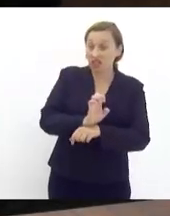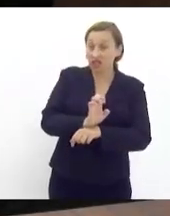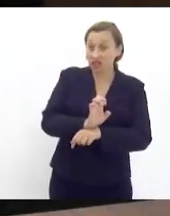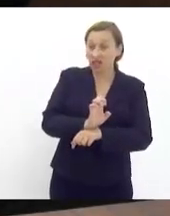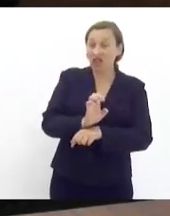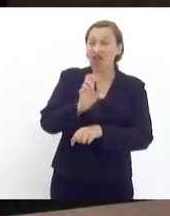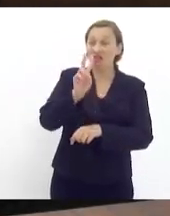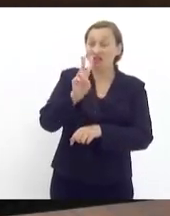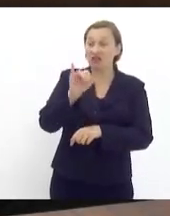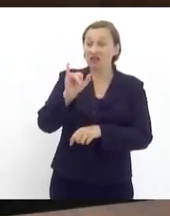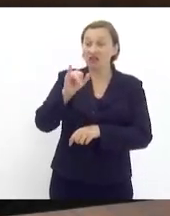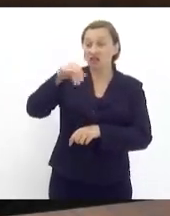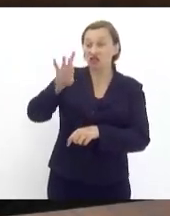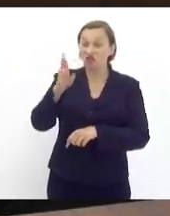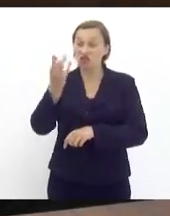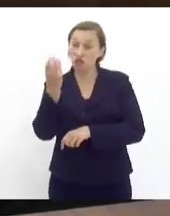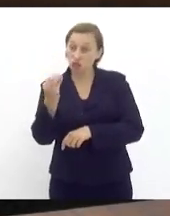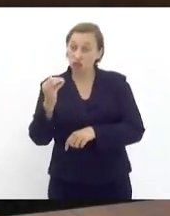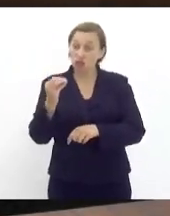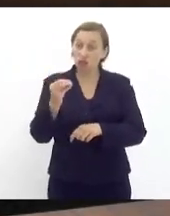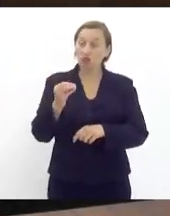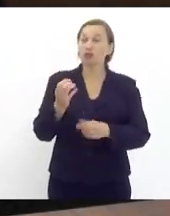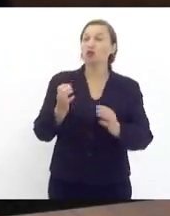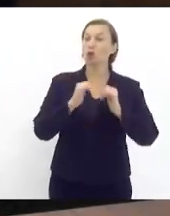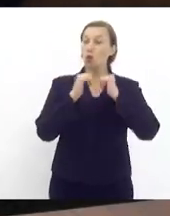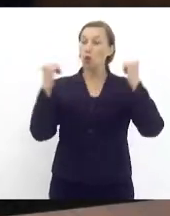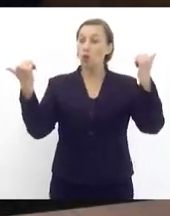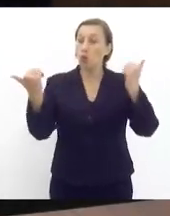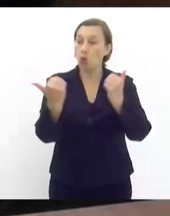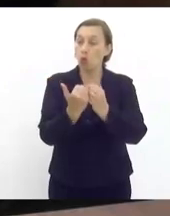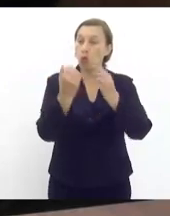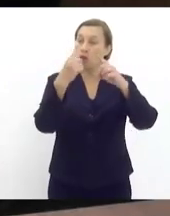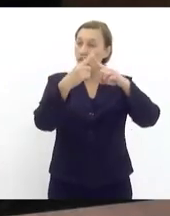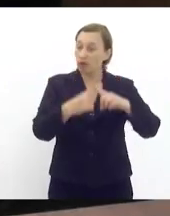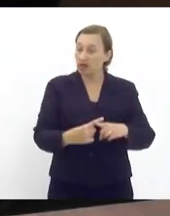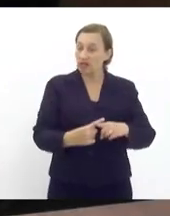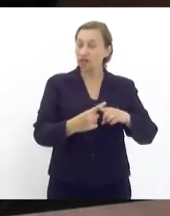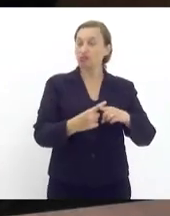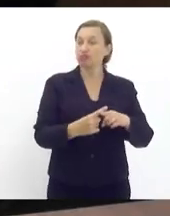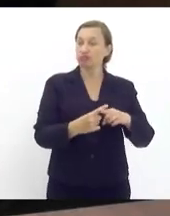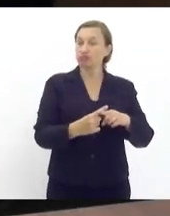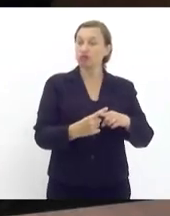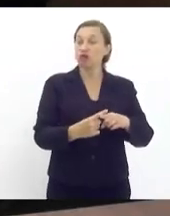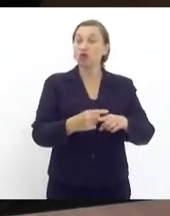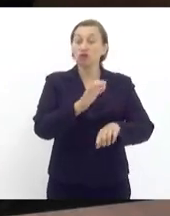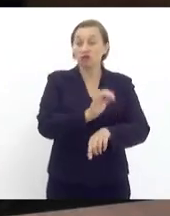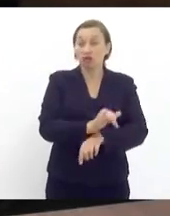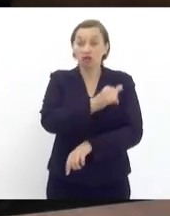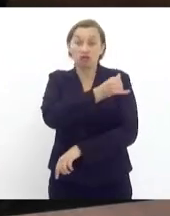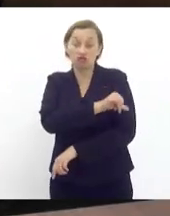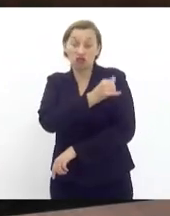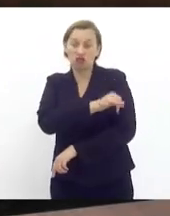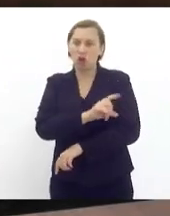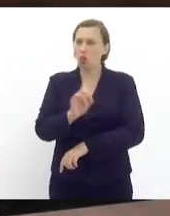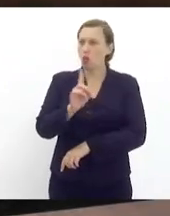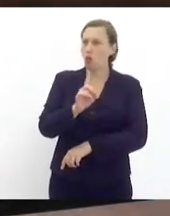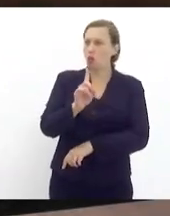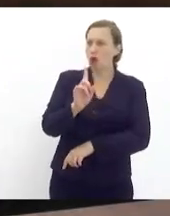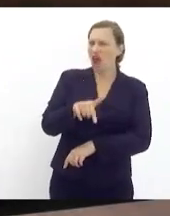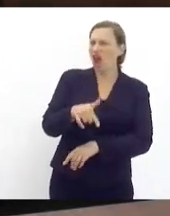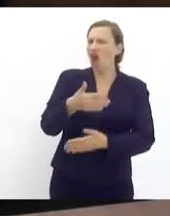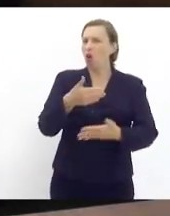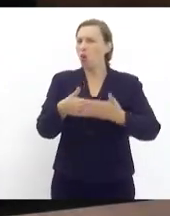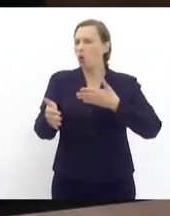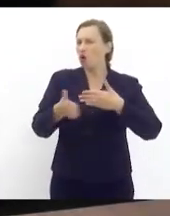ao racismo dos estádios e nas Arenas esportivas do Estado do Rio de Janeiro esse não é qualquer projeto